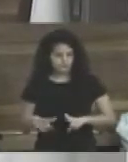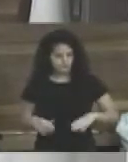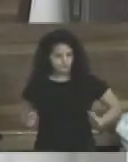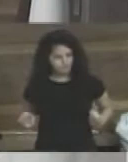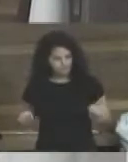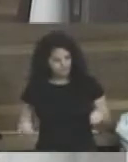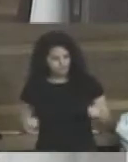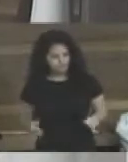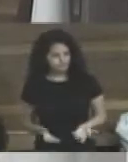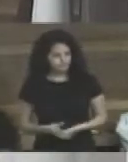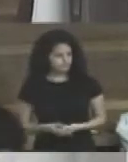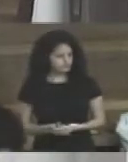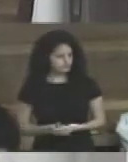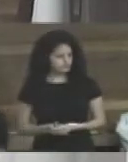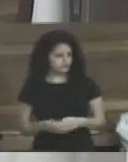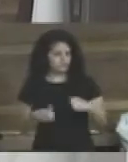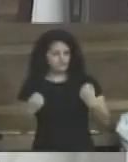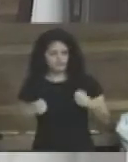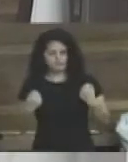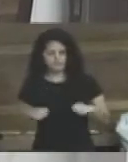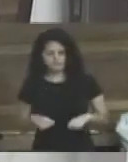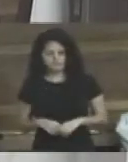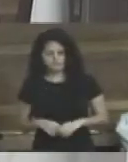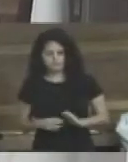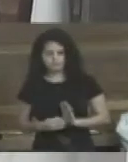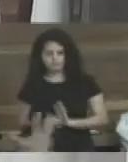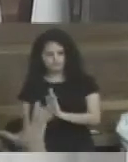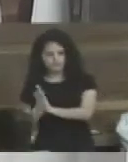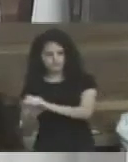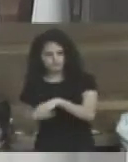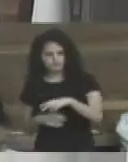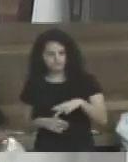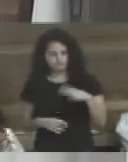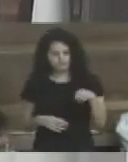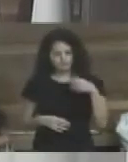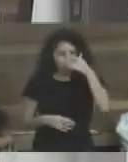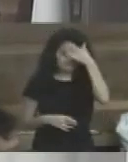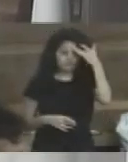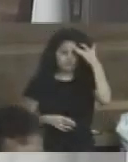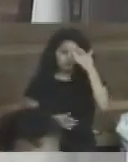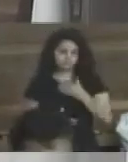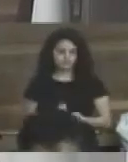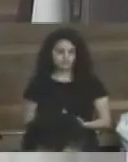permanente, né, que necessitam de cuidados de terceiros,